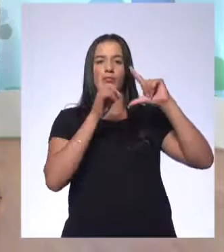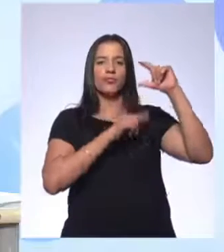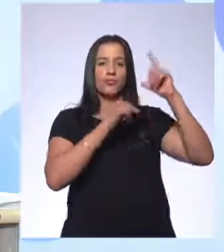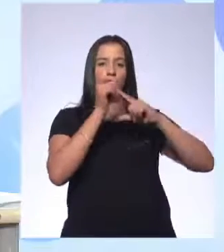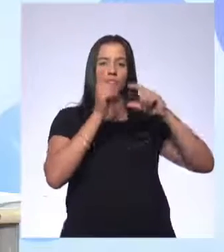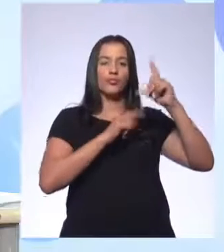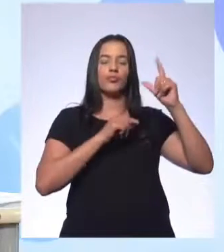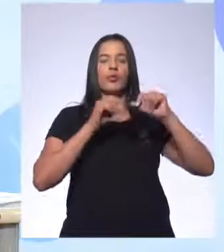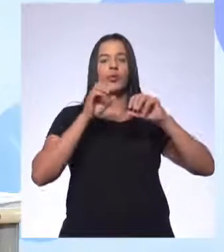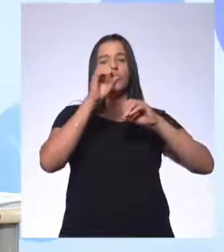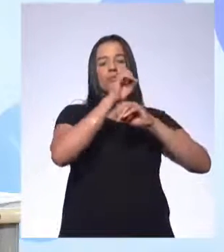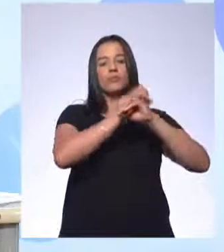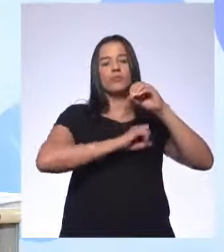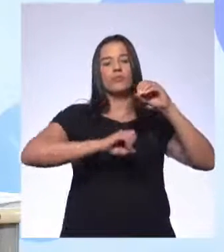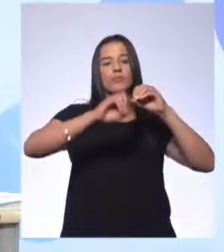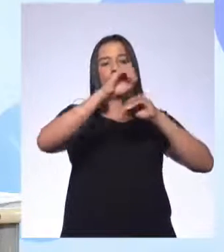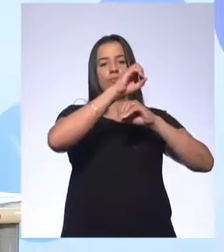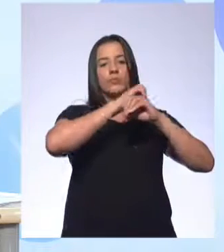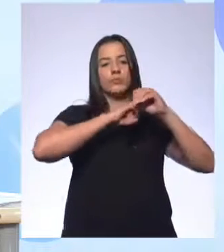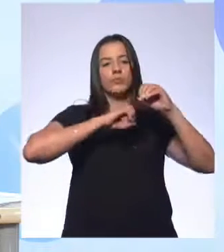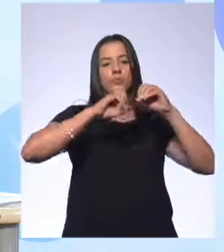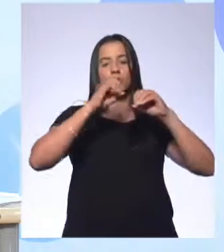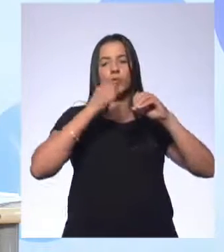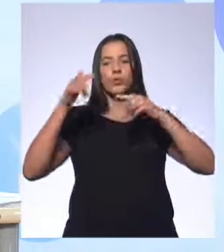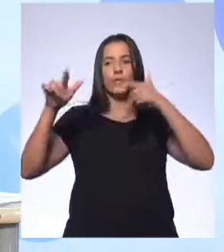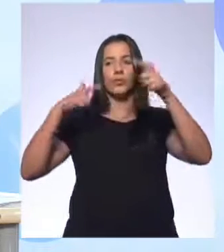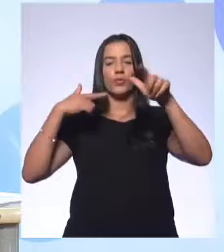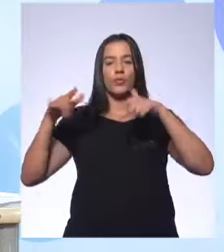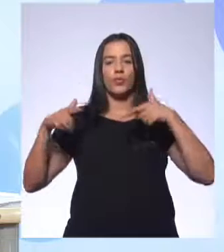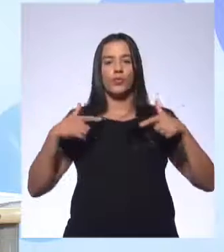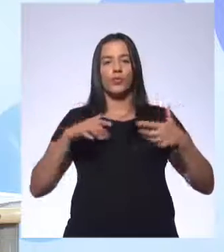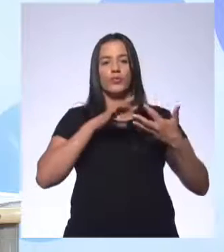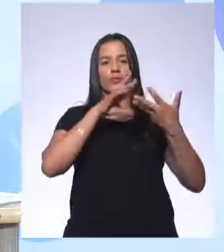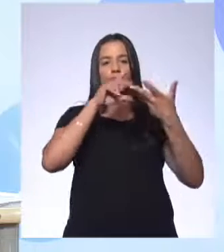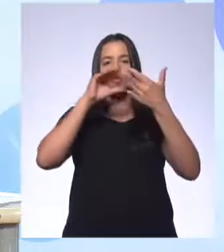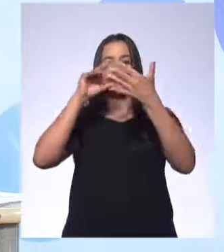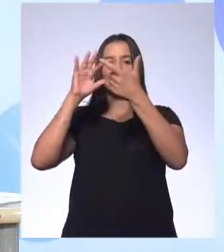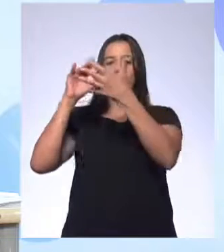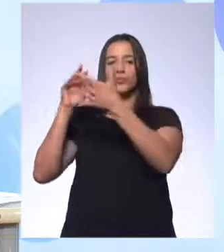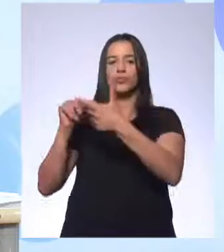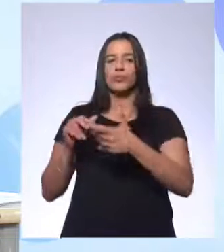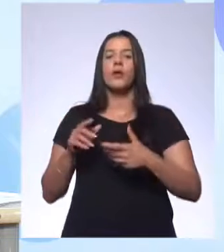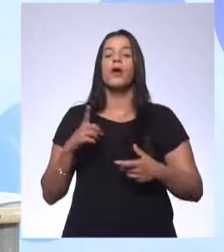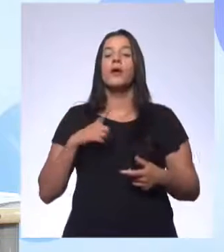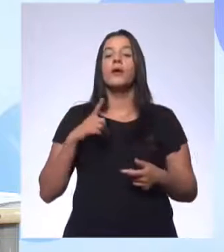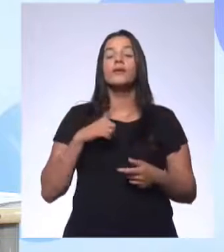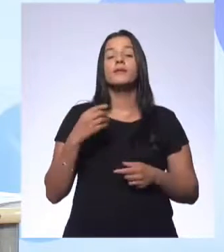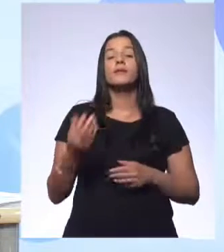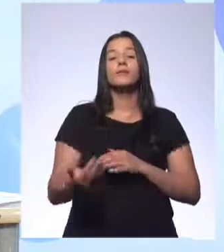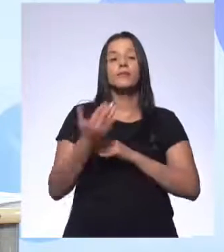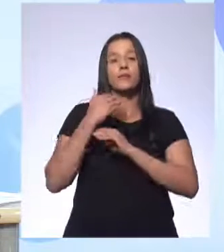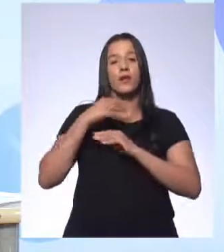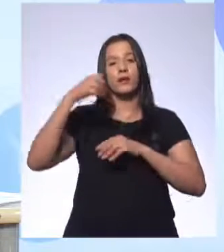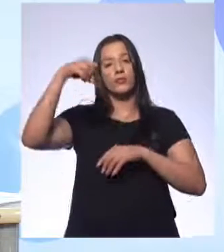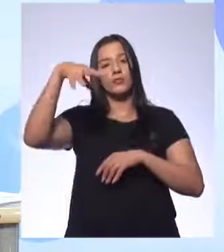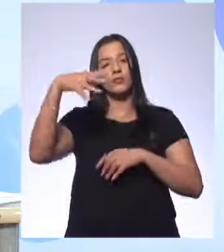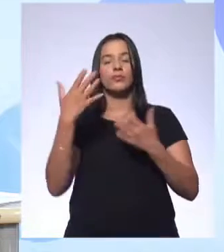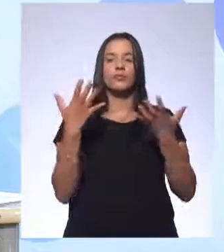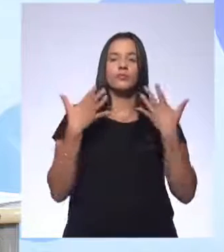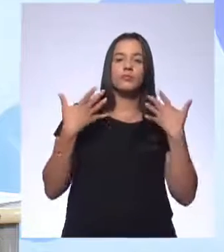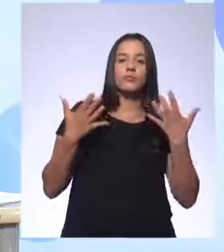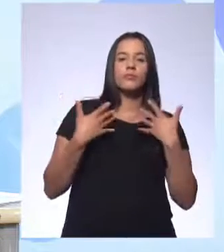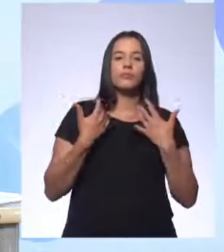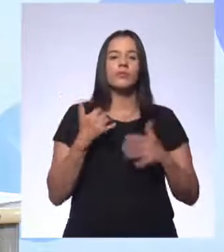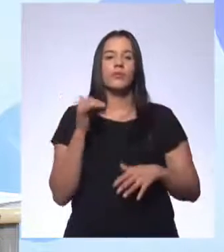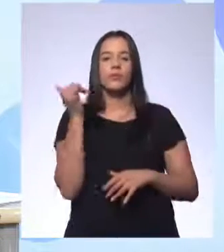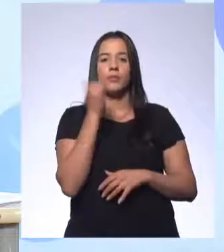redor da qual nosso planeta e todos os outros planetas do Sistema Solar orbitam, e que nos fornece luz, energia e calor